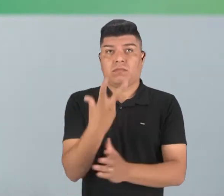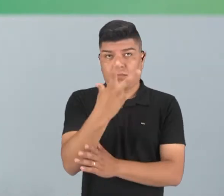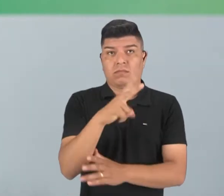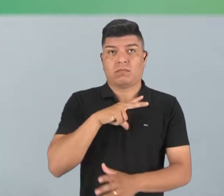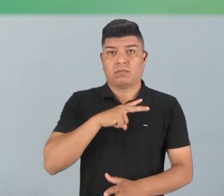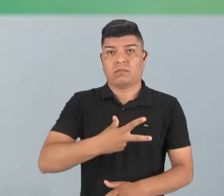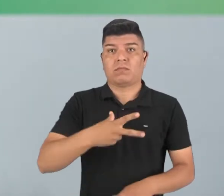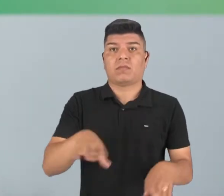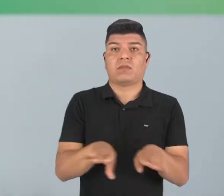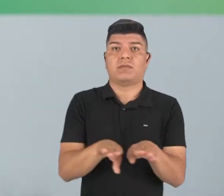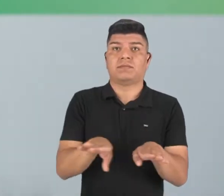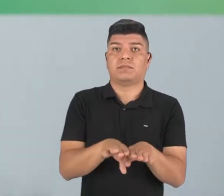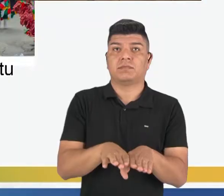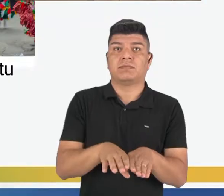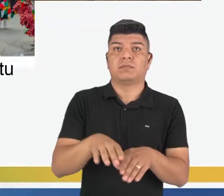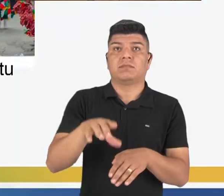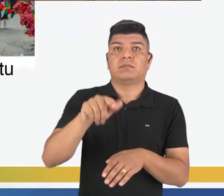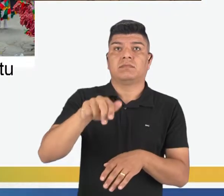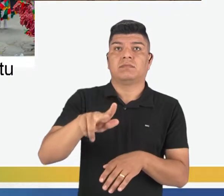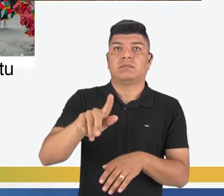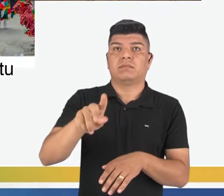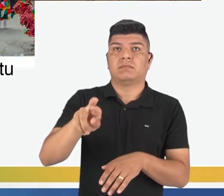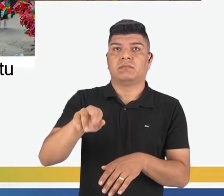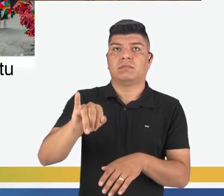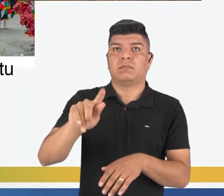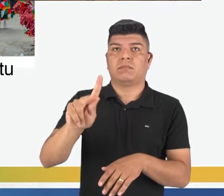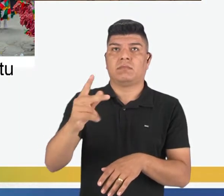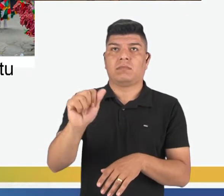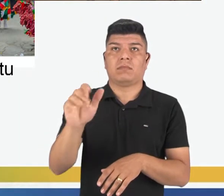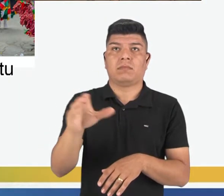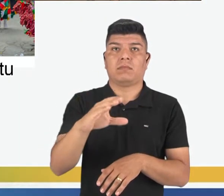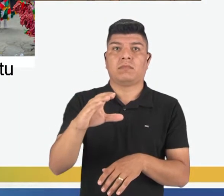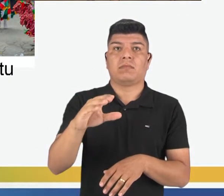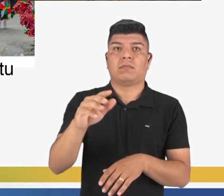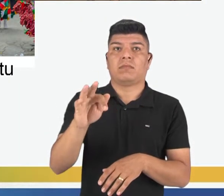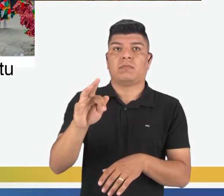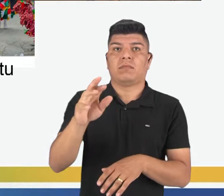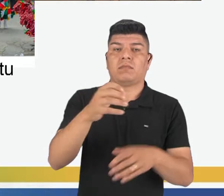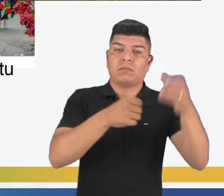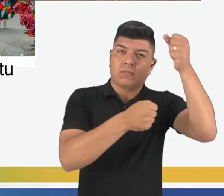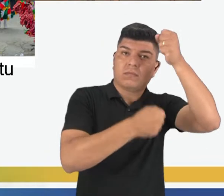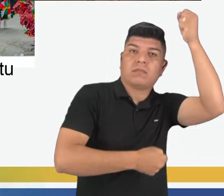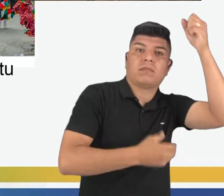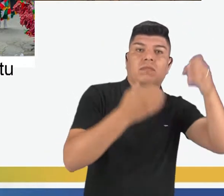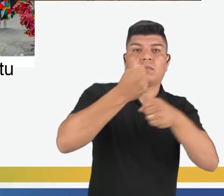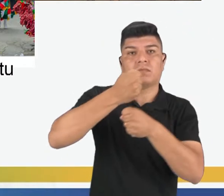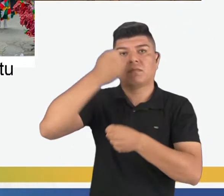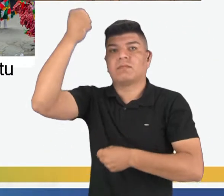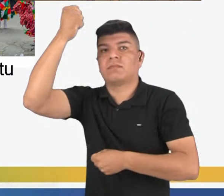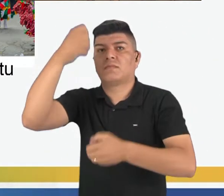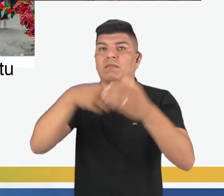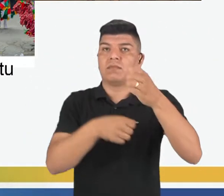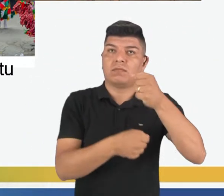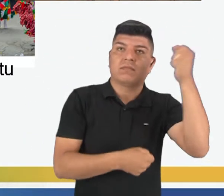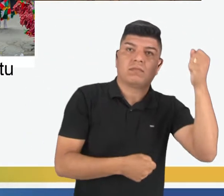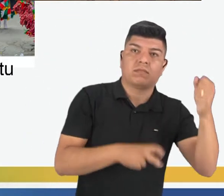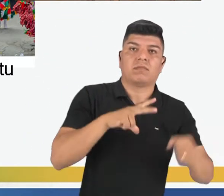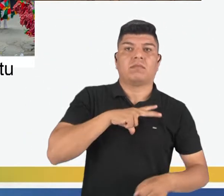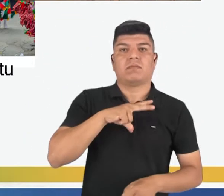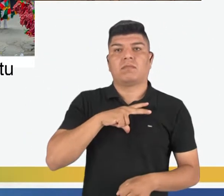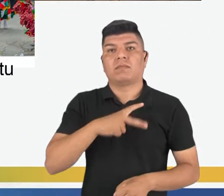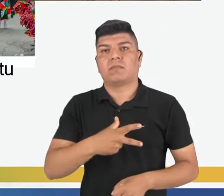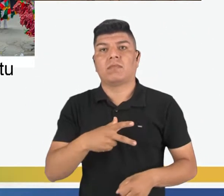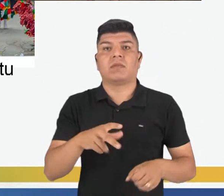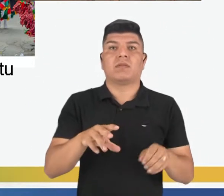é portuguesa. Então nós temos a quadrilha, né? Nós temos o frevo já é uma mistura, né? Tem portugueses,